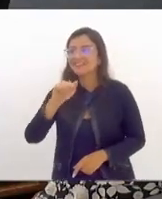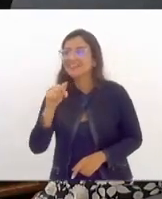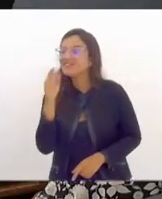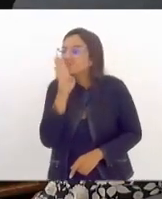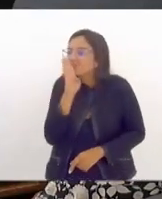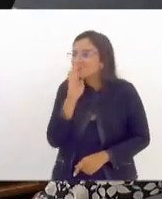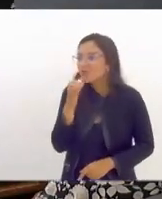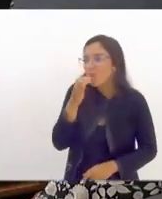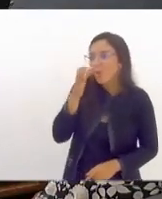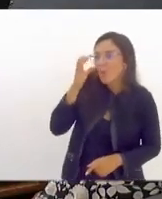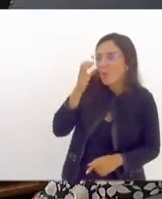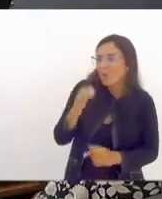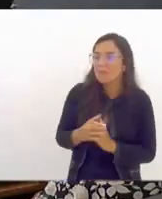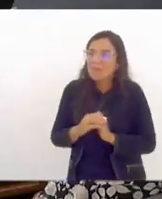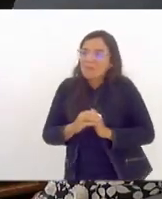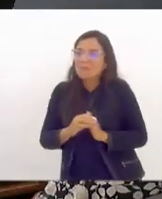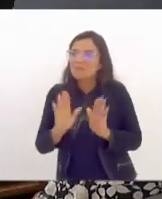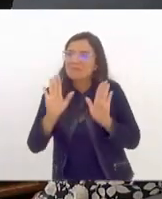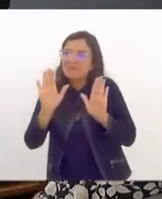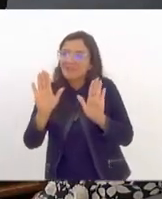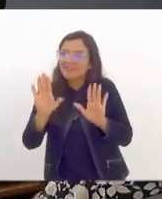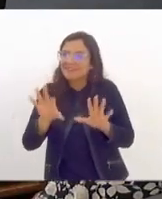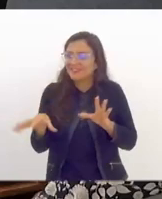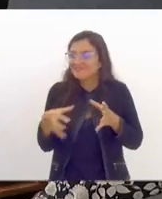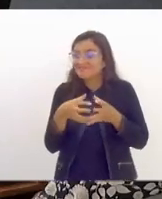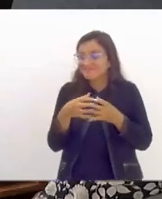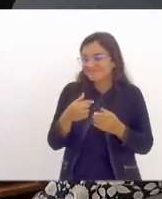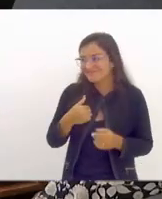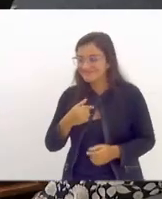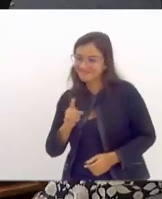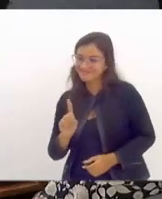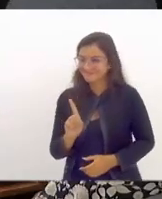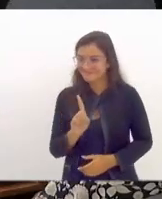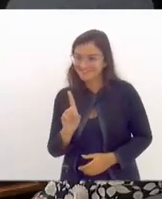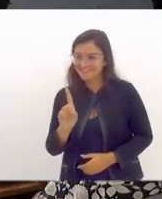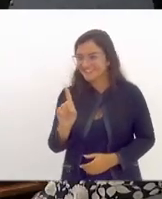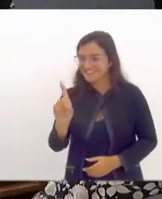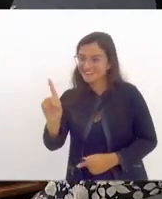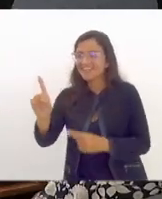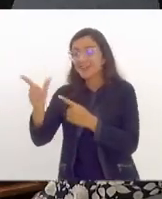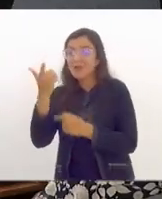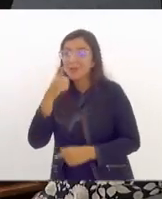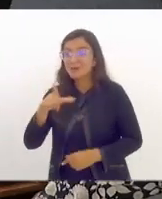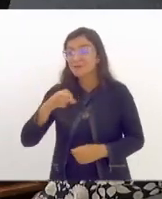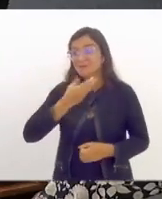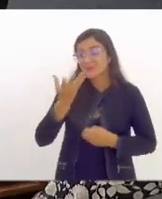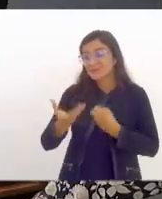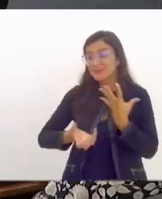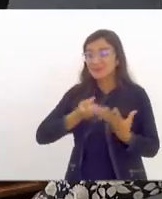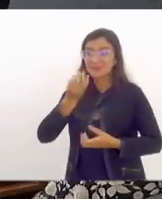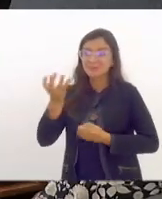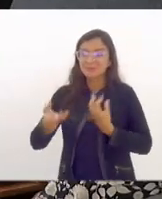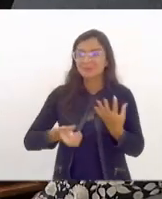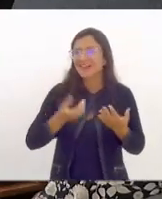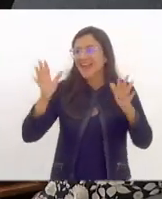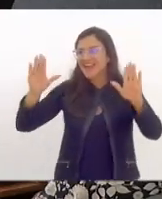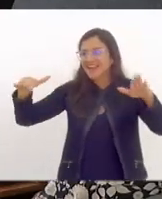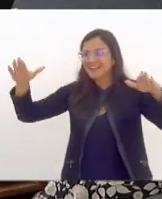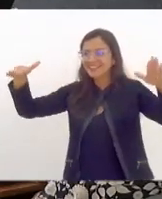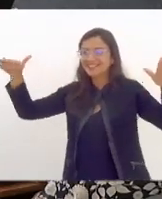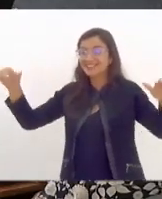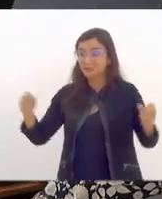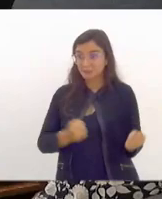fala mas como Unidão uma chance eles aproveitam vai desabafar alô alô